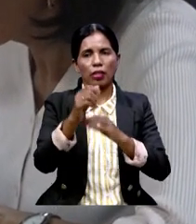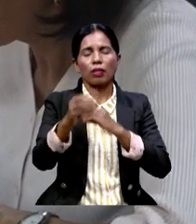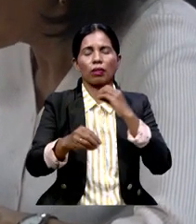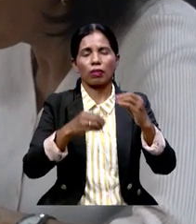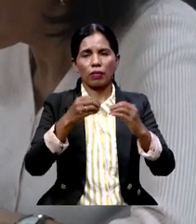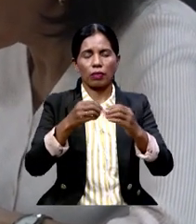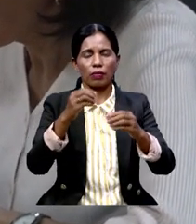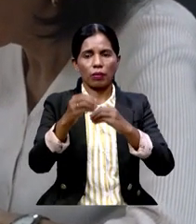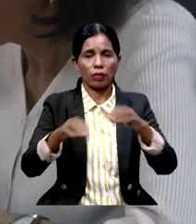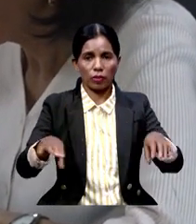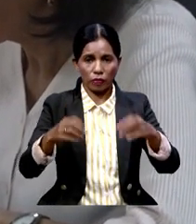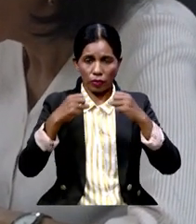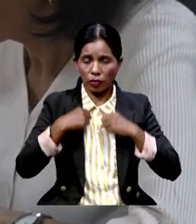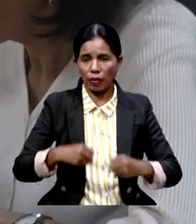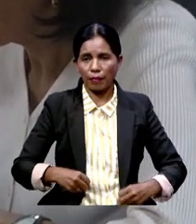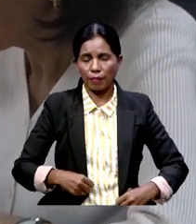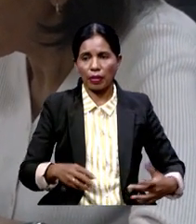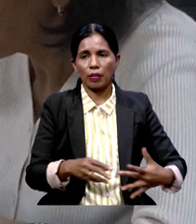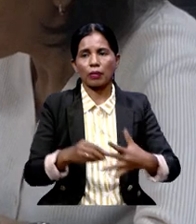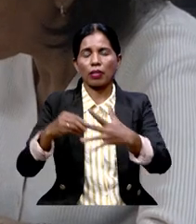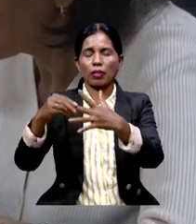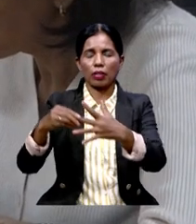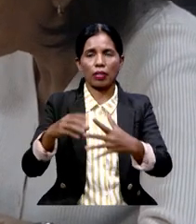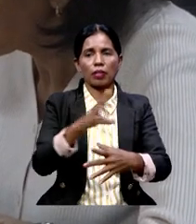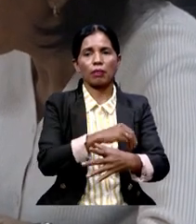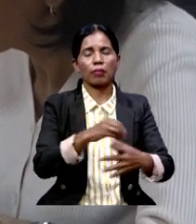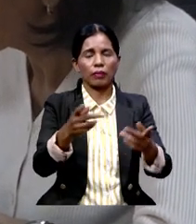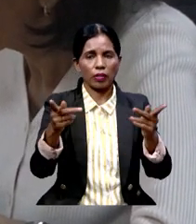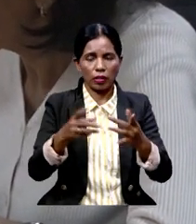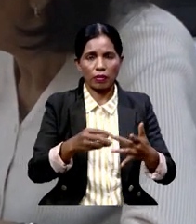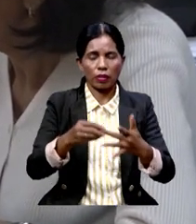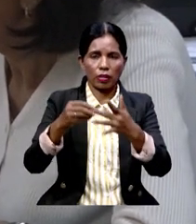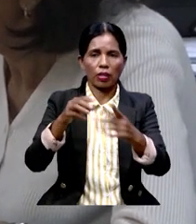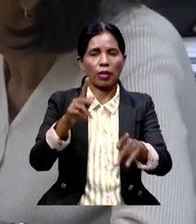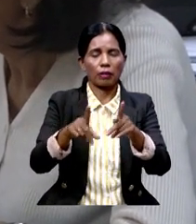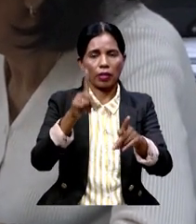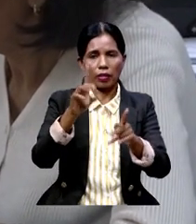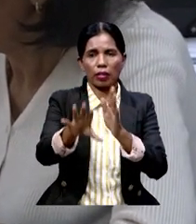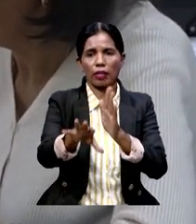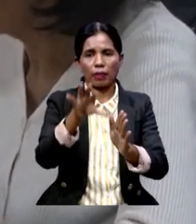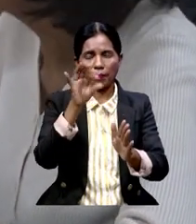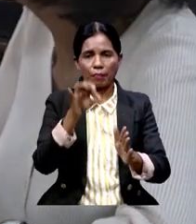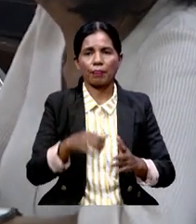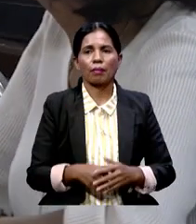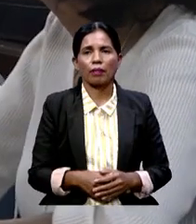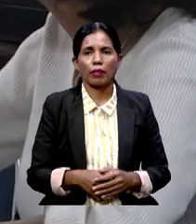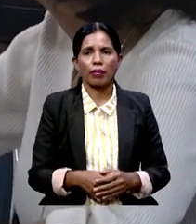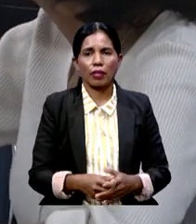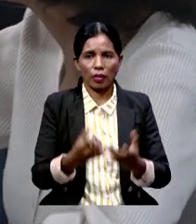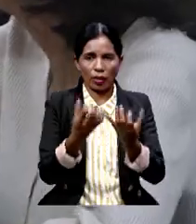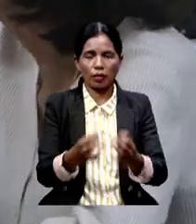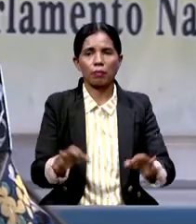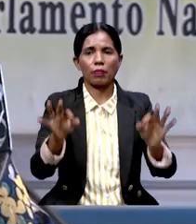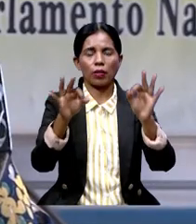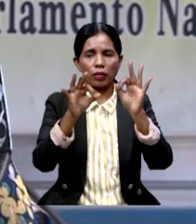área saúde, né, Liu, ba área específico Sira, né, bem, cada aplicante Hile. Terus ide ne be mak importante